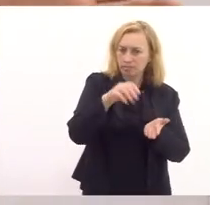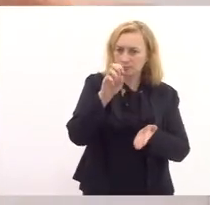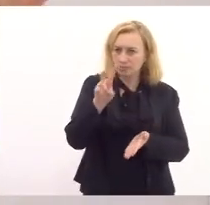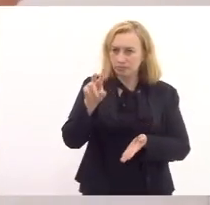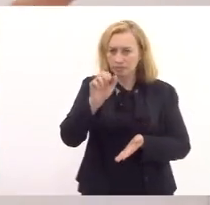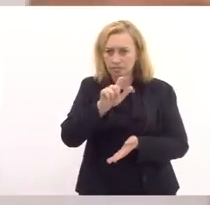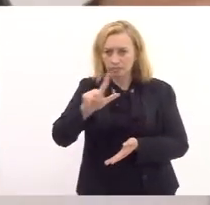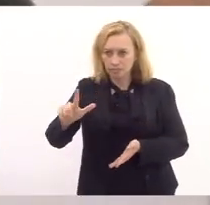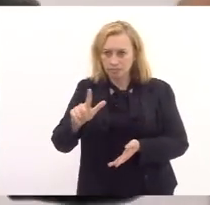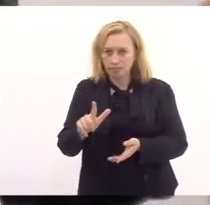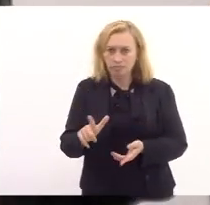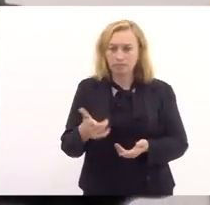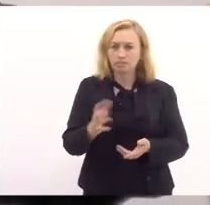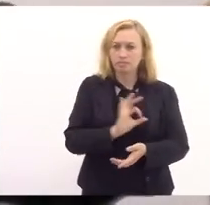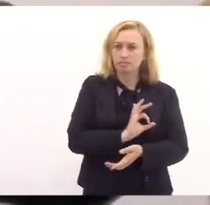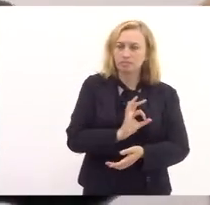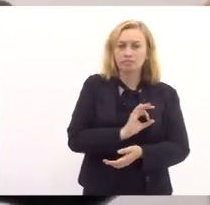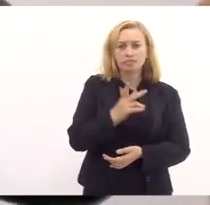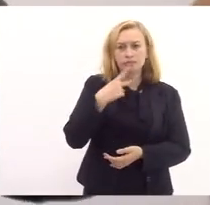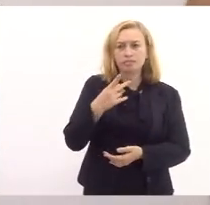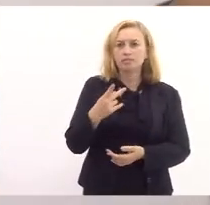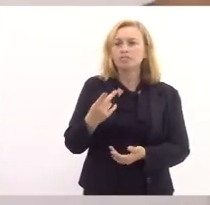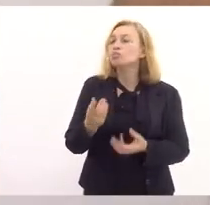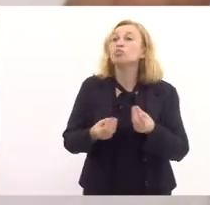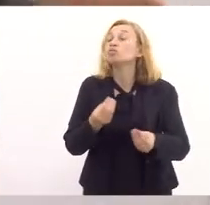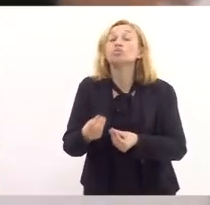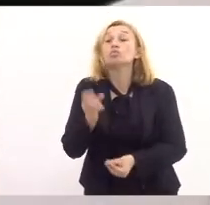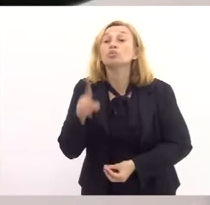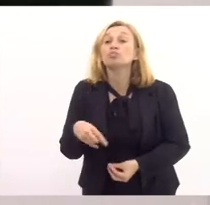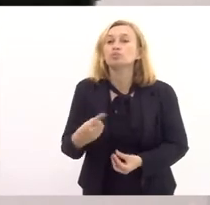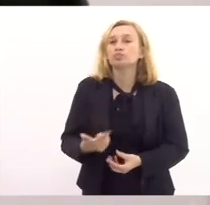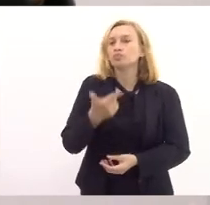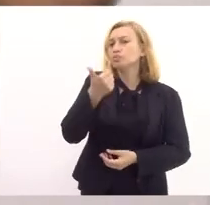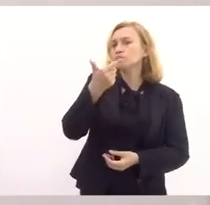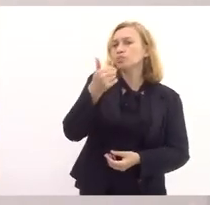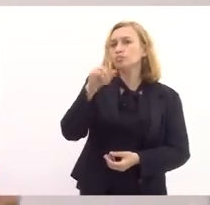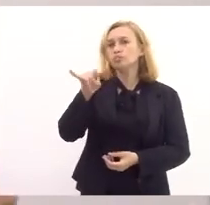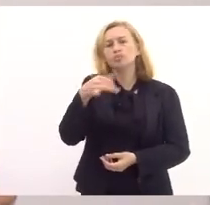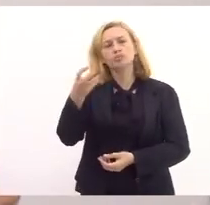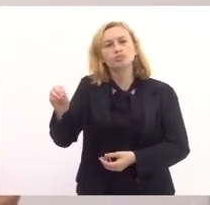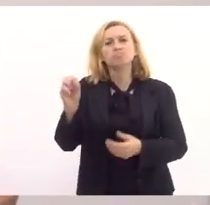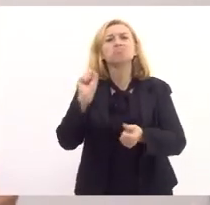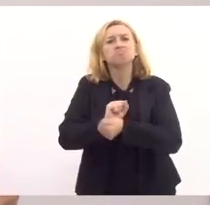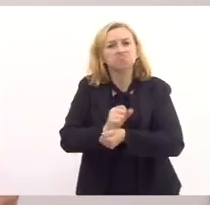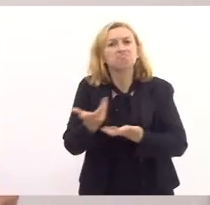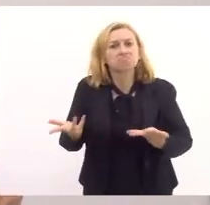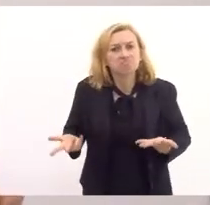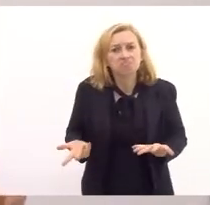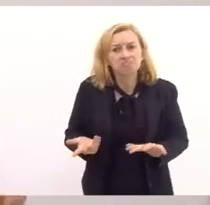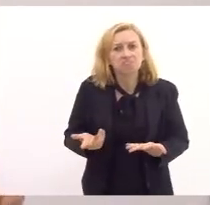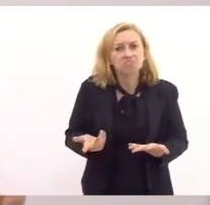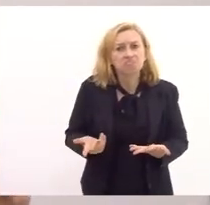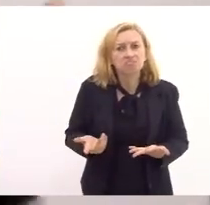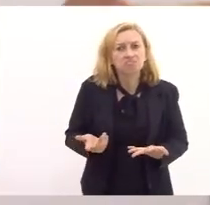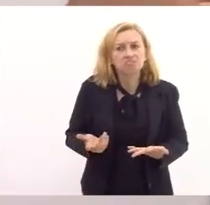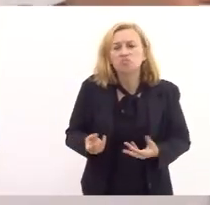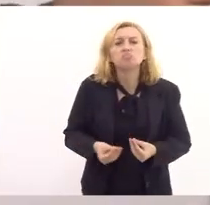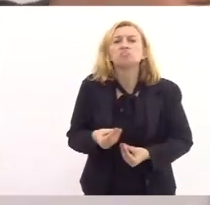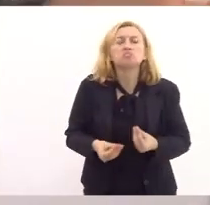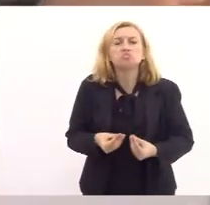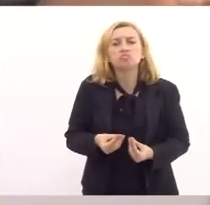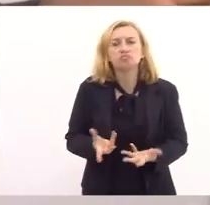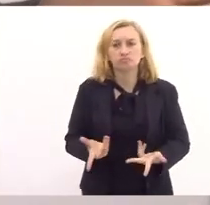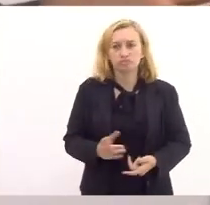da Polícia Militar. Como é que é isso? Resolve. Eu tenho 12 estações paradas? Como é que é